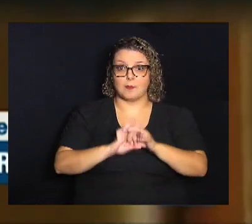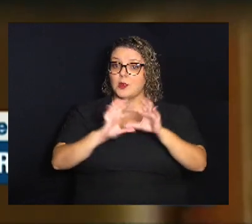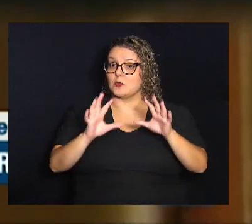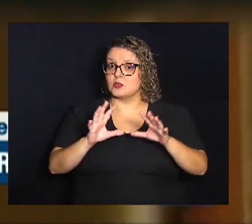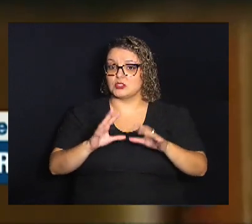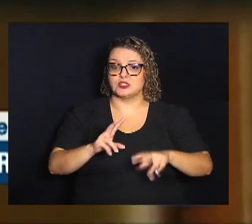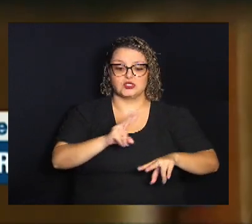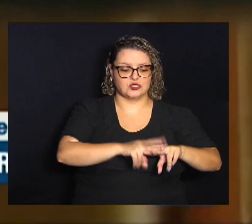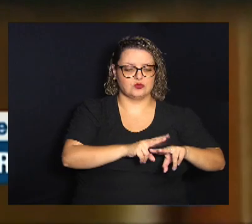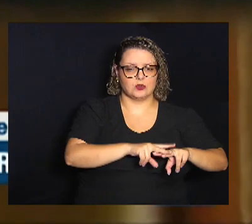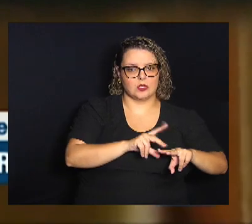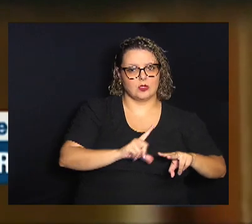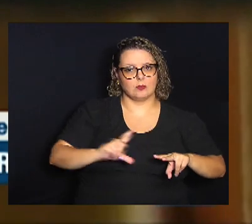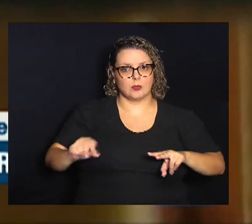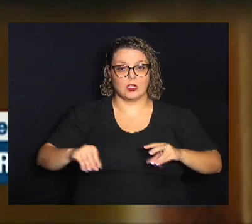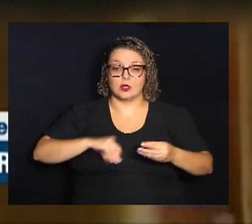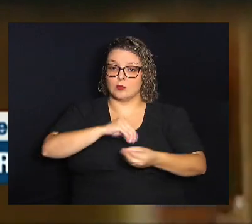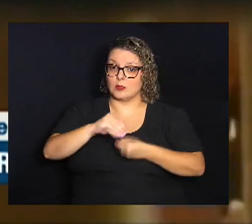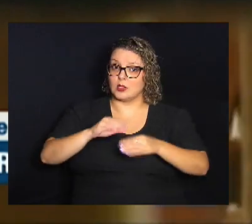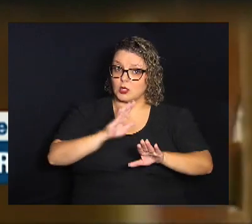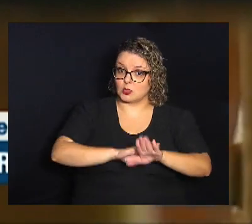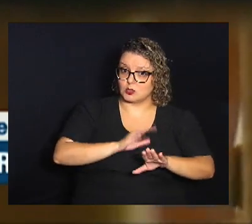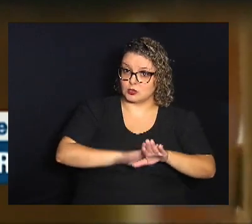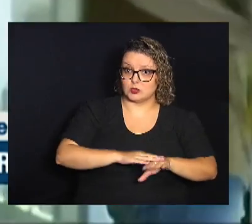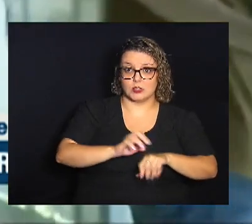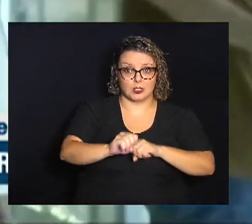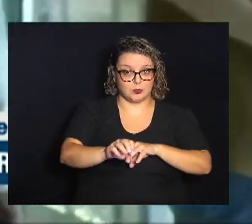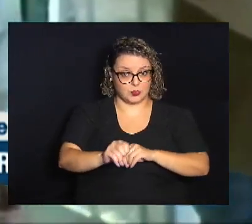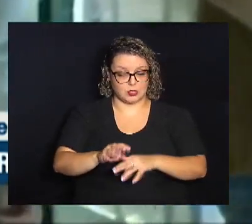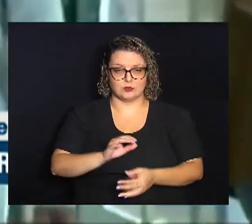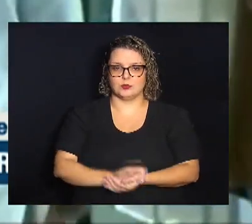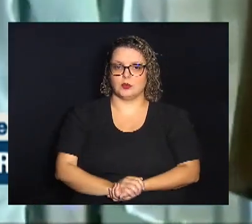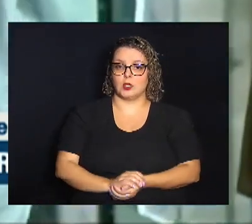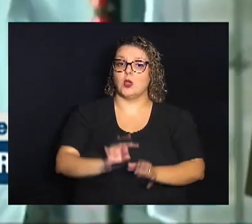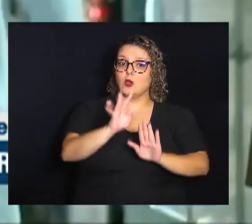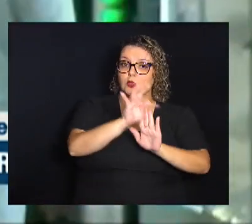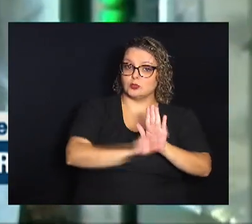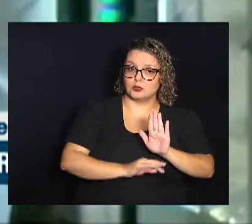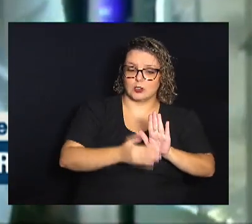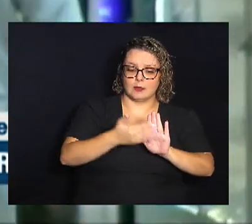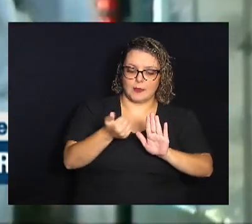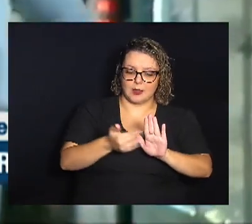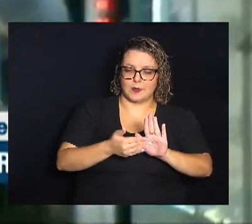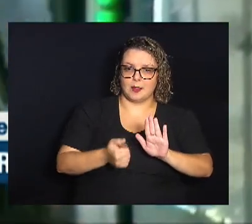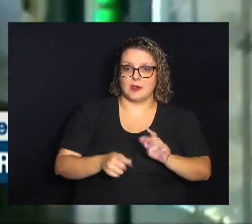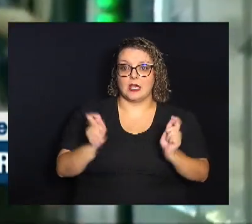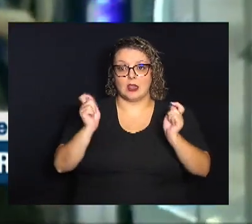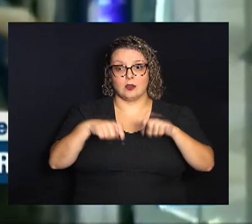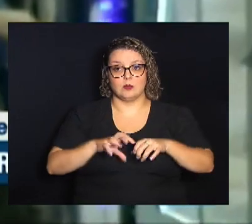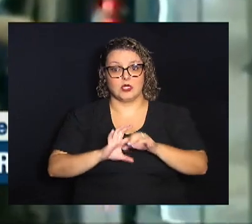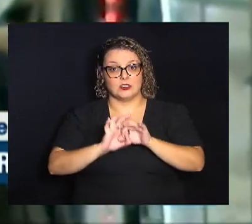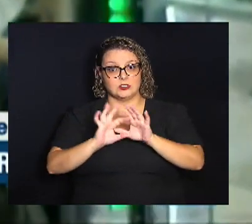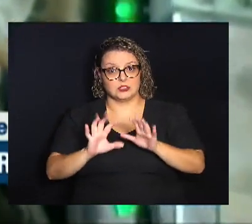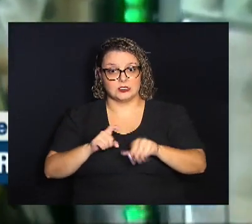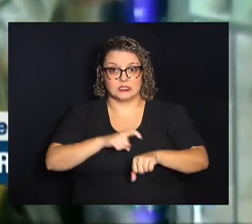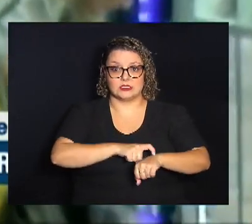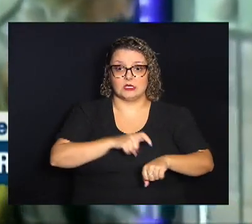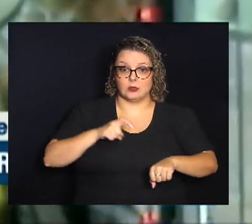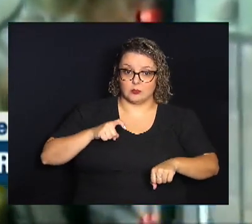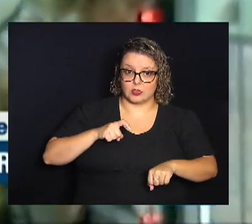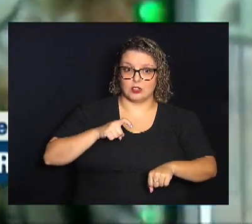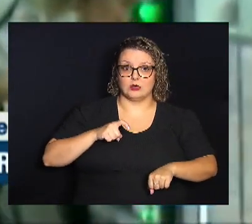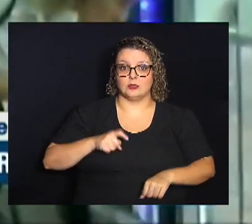estejam envolvidos em atividades educacionais. O texto elimina a possibilidade de liberação temporária